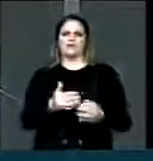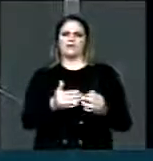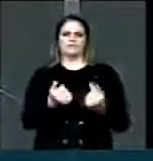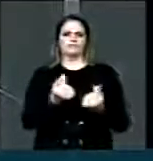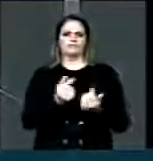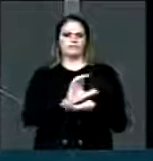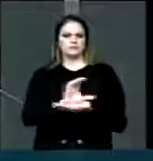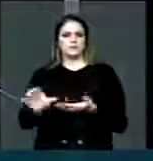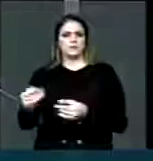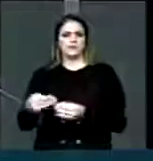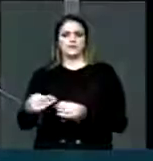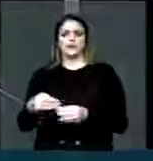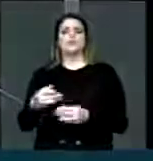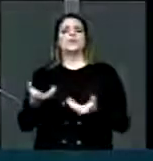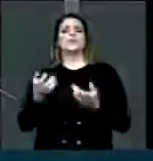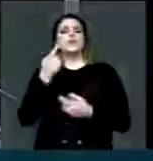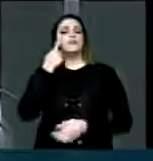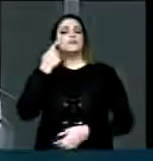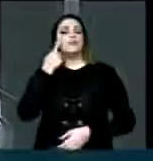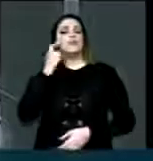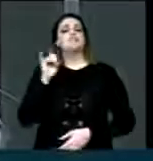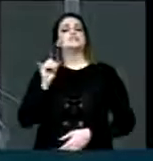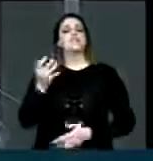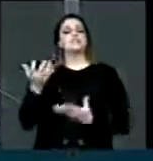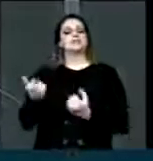é que vai aqui aceitar e